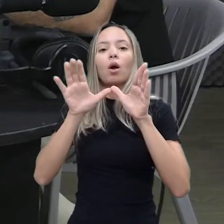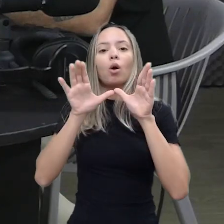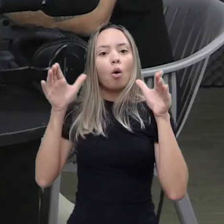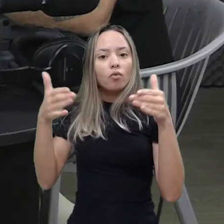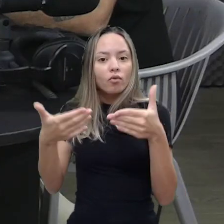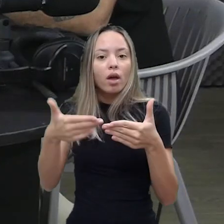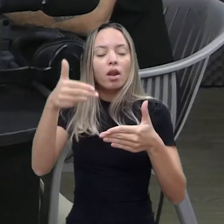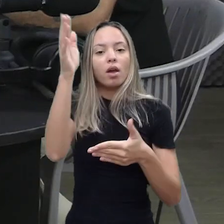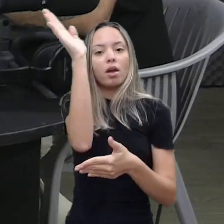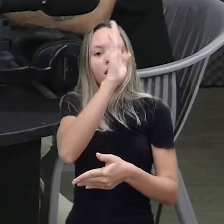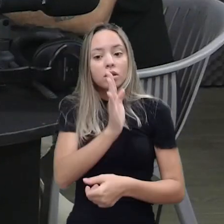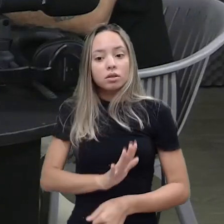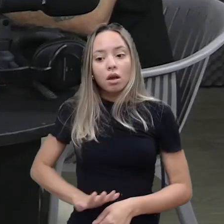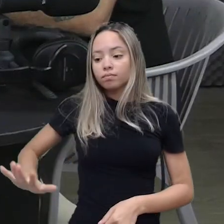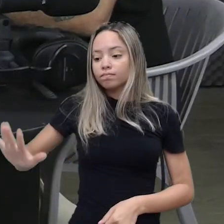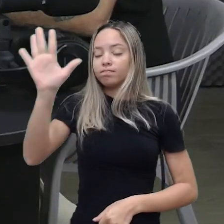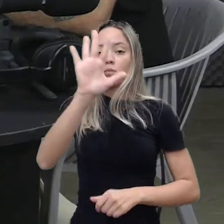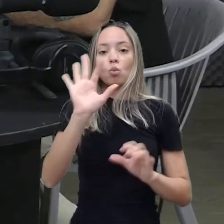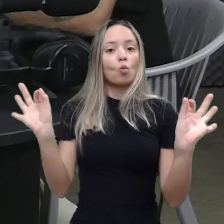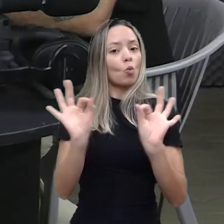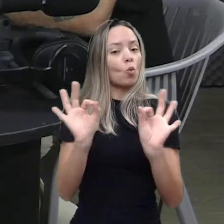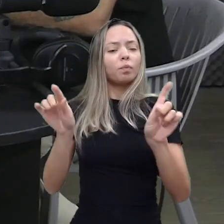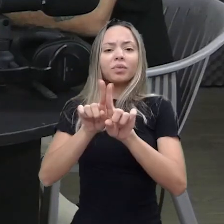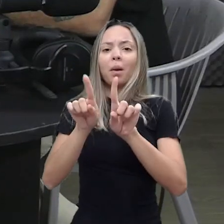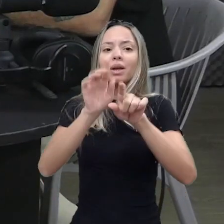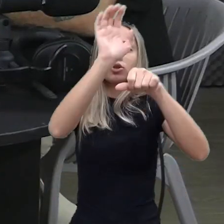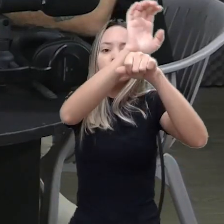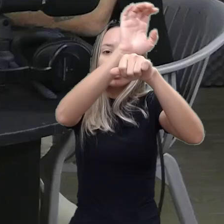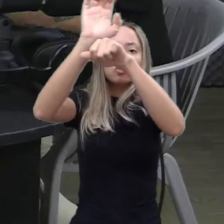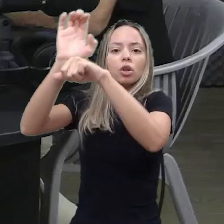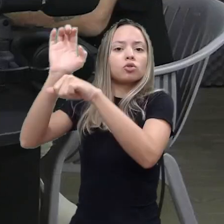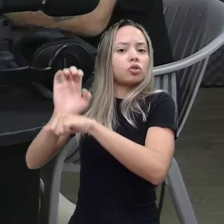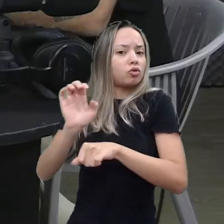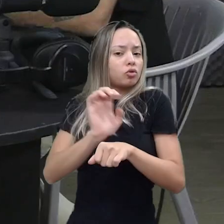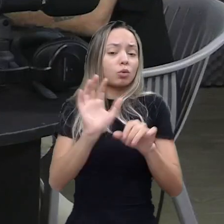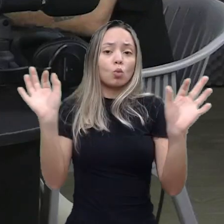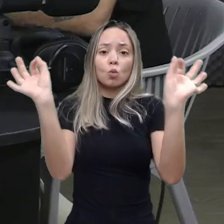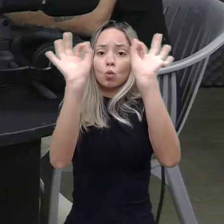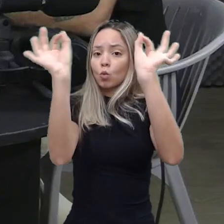ter nenhuma conferência estadual, porque as municipais e estaduais só